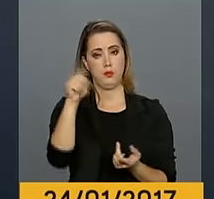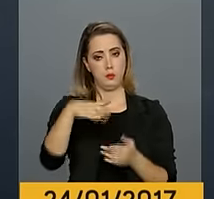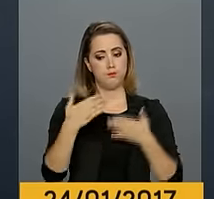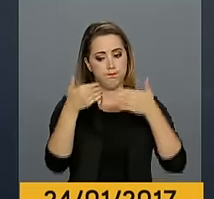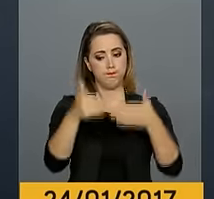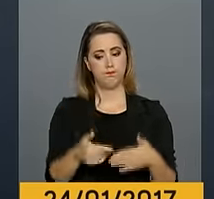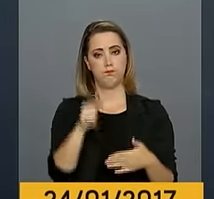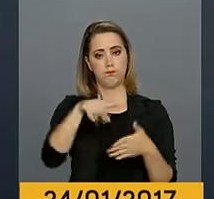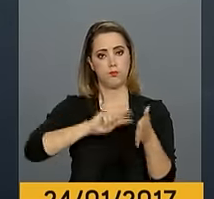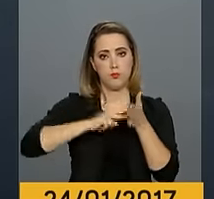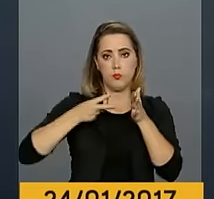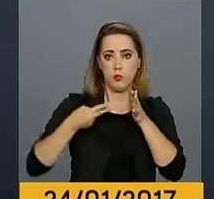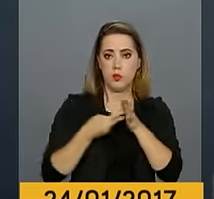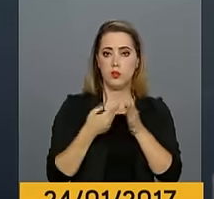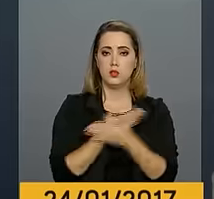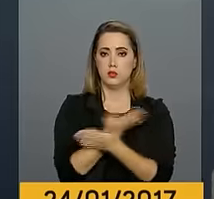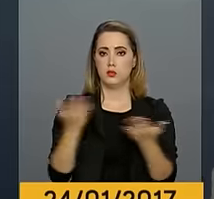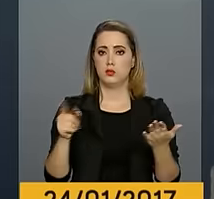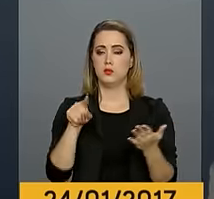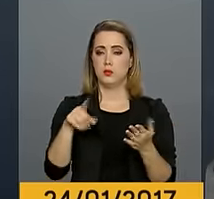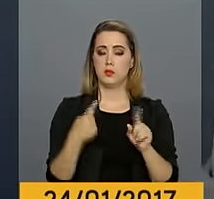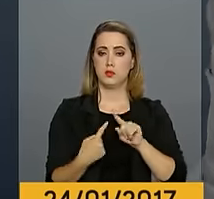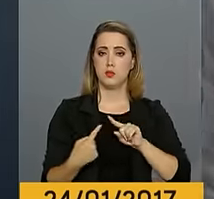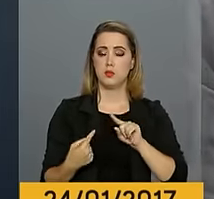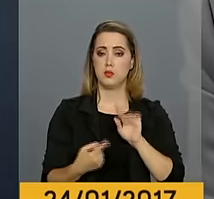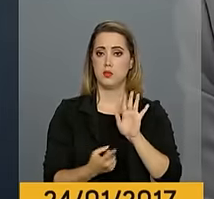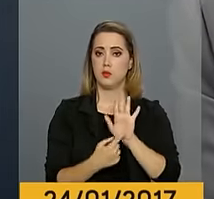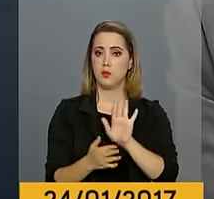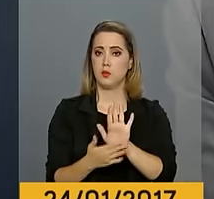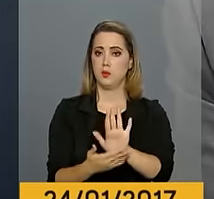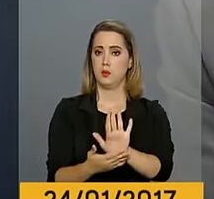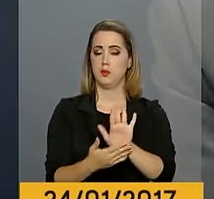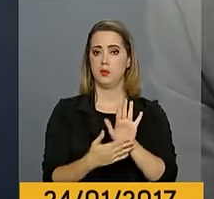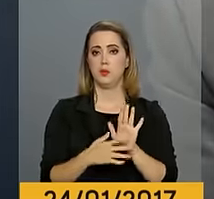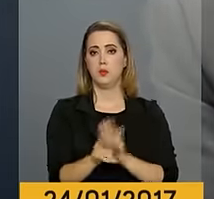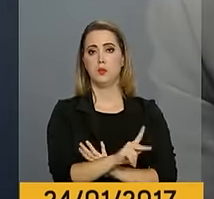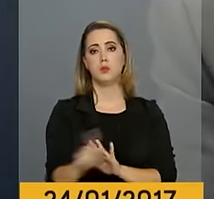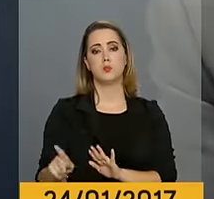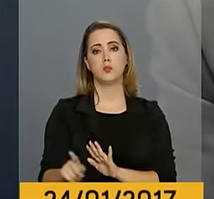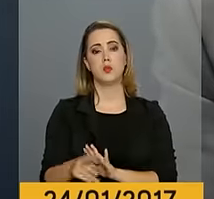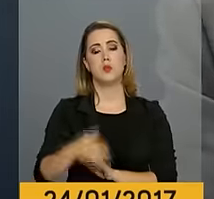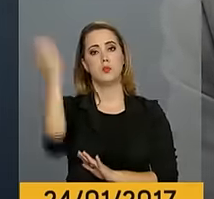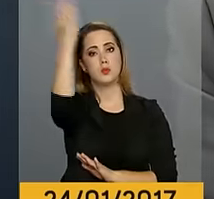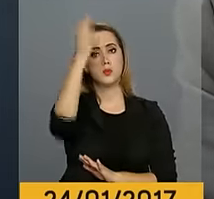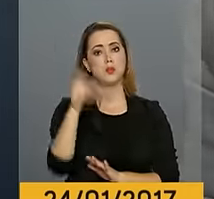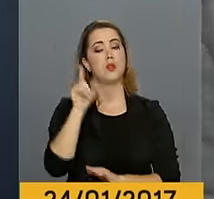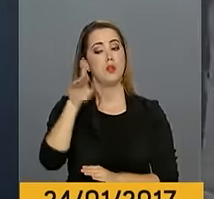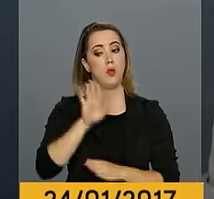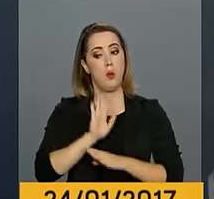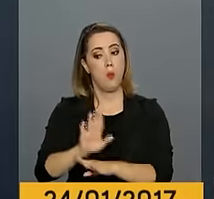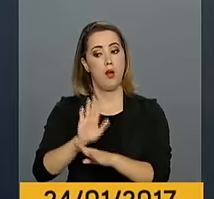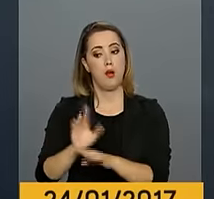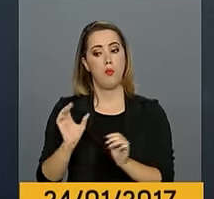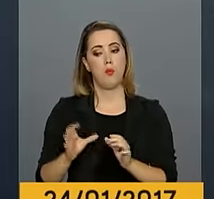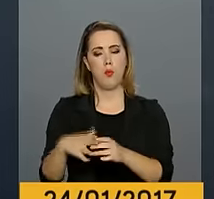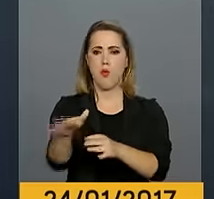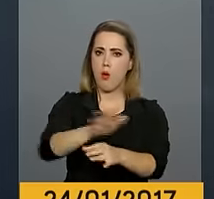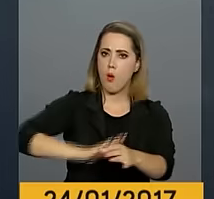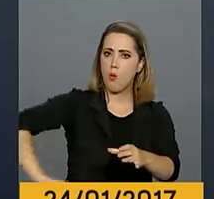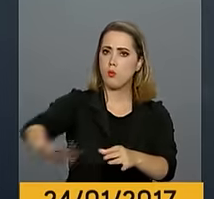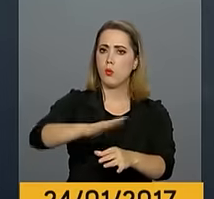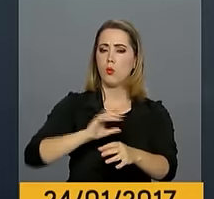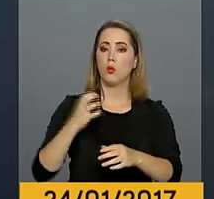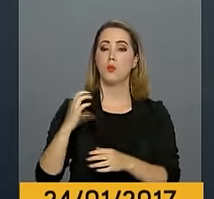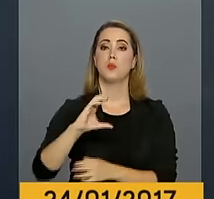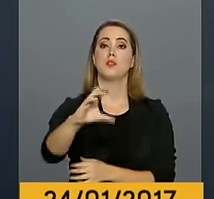esse significado que os senhores apontaram. A presença do presidente da República significa um apoio ao setor da ciência,